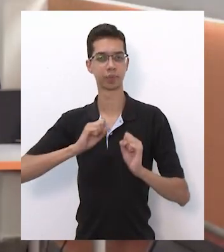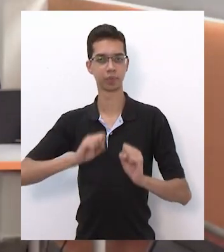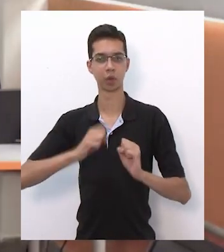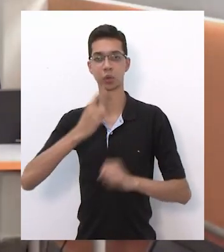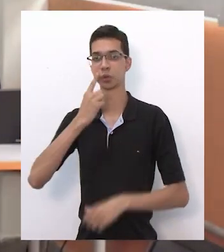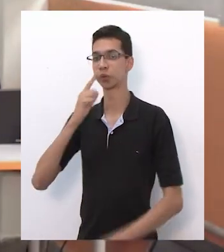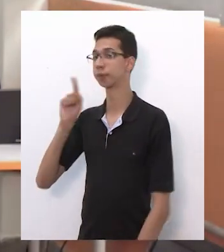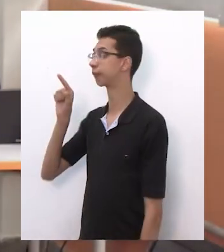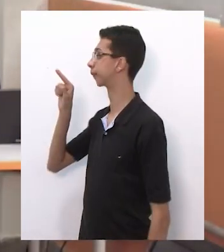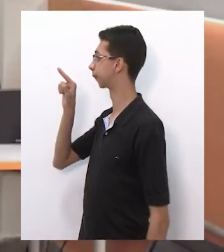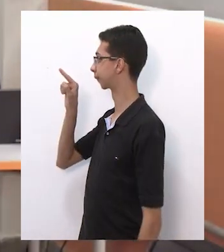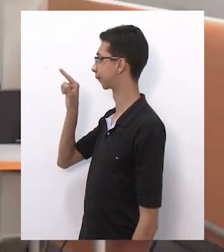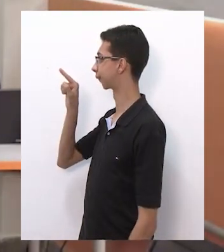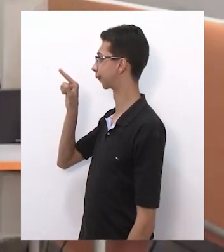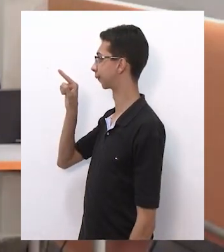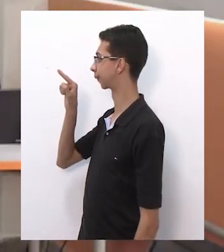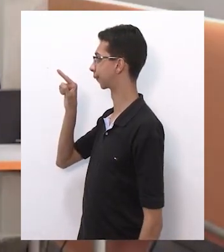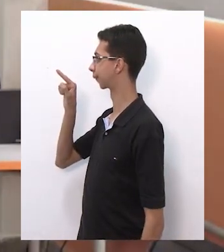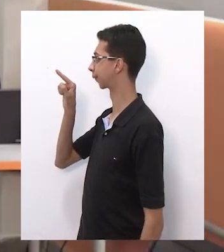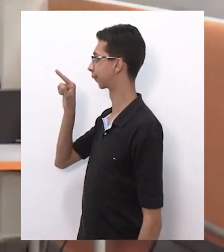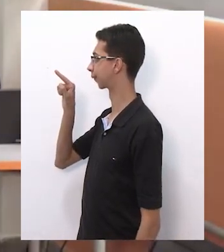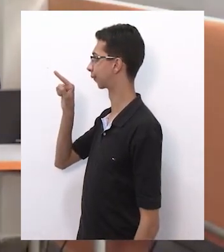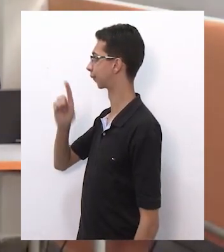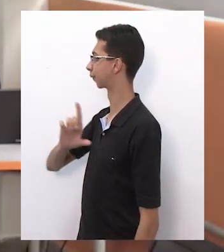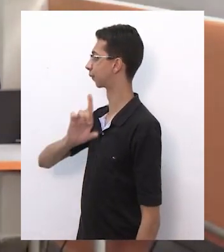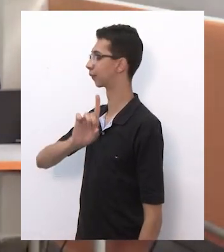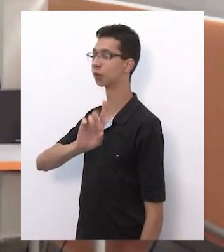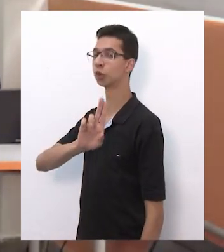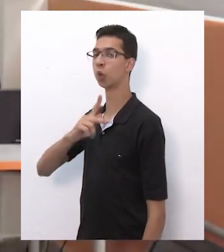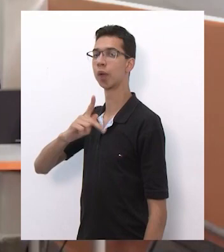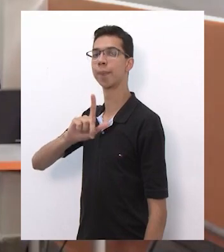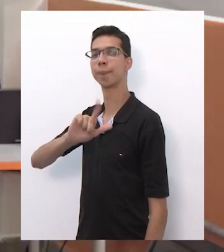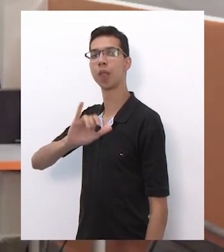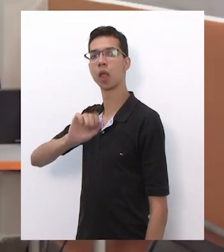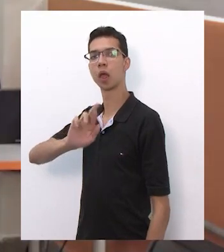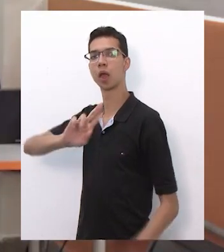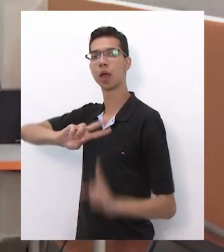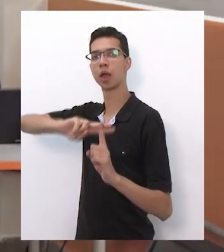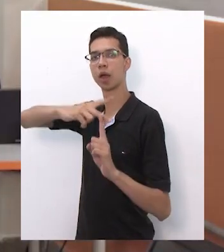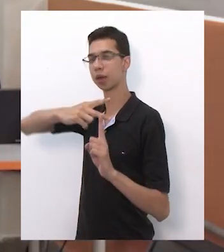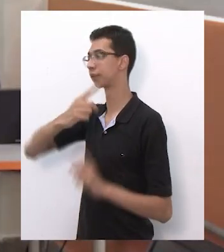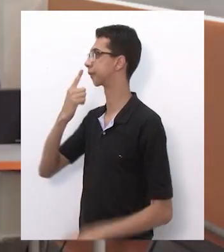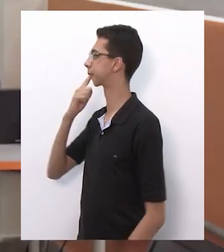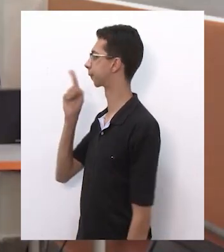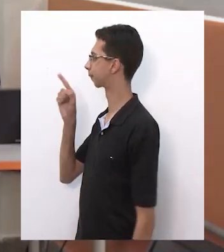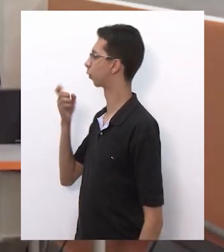ó, no botão duplicar, vejam que eu já tenho uma nova peça.